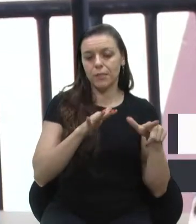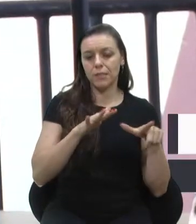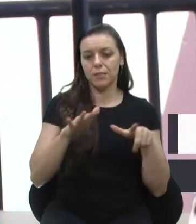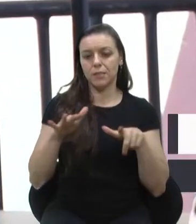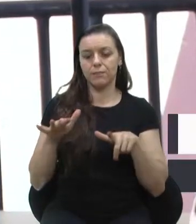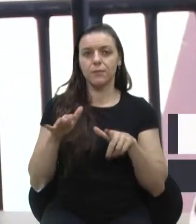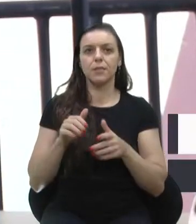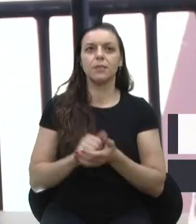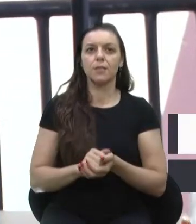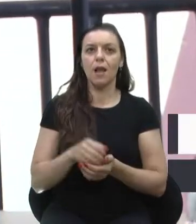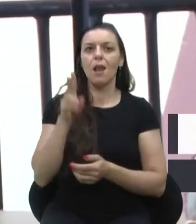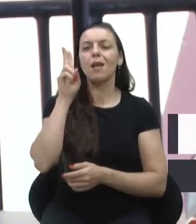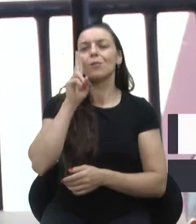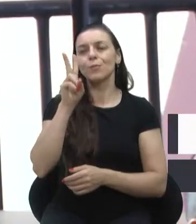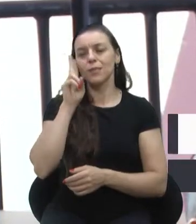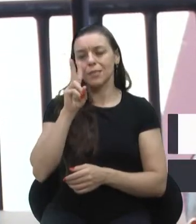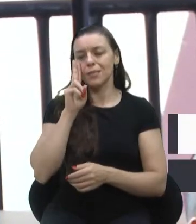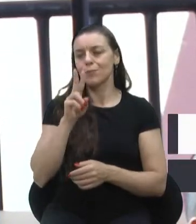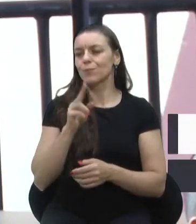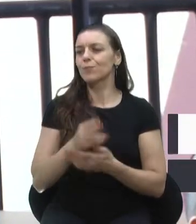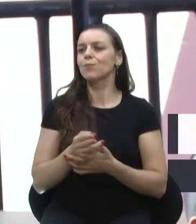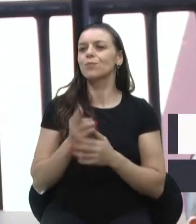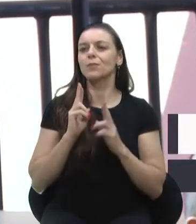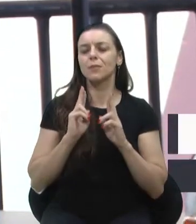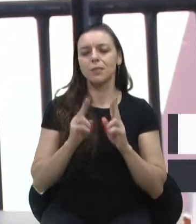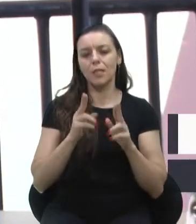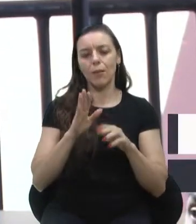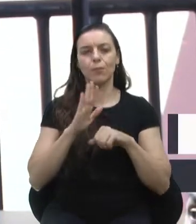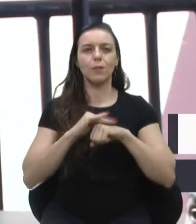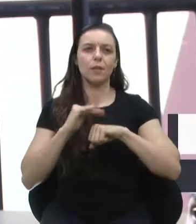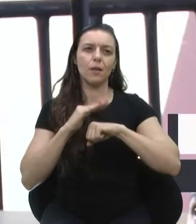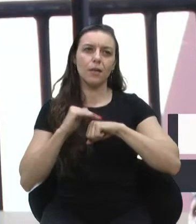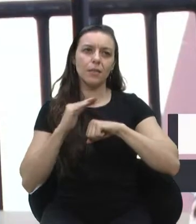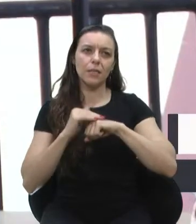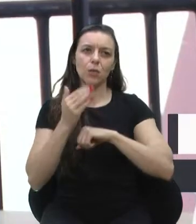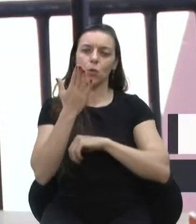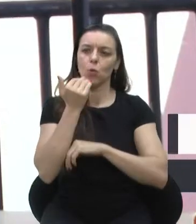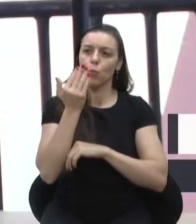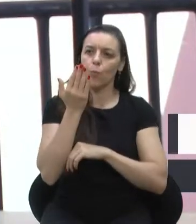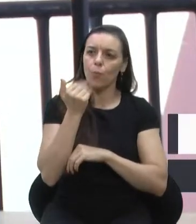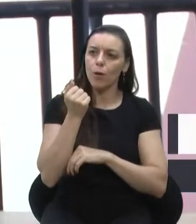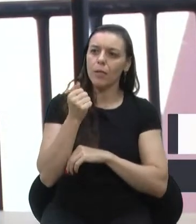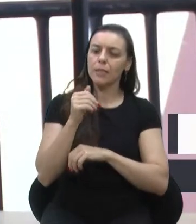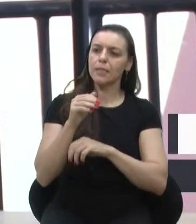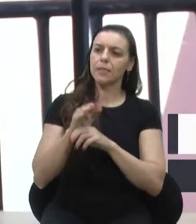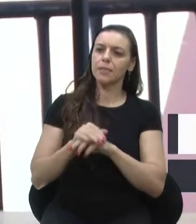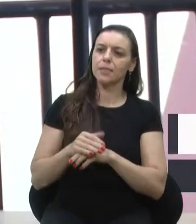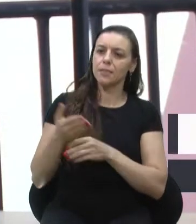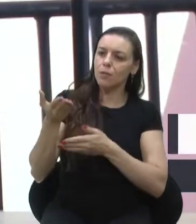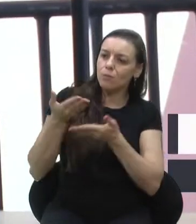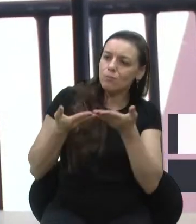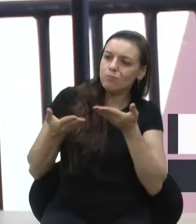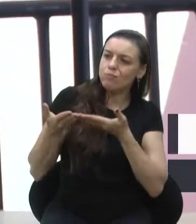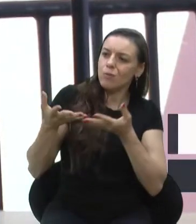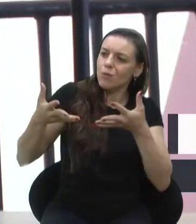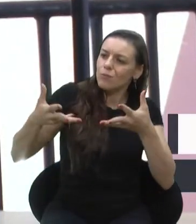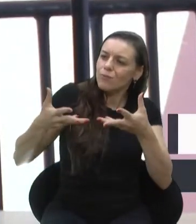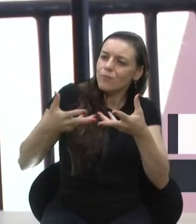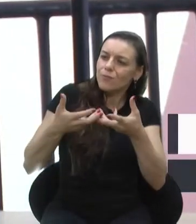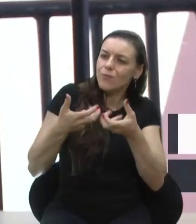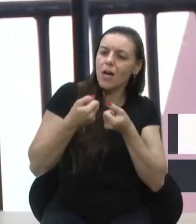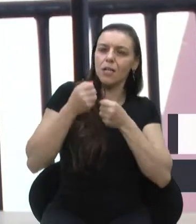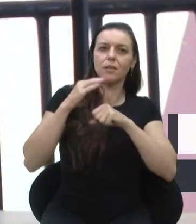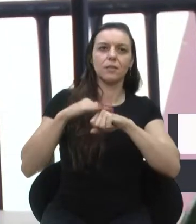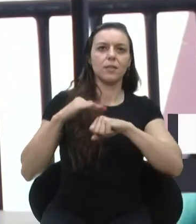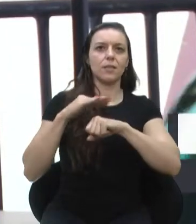Nós lembraremos para sempre e com muito carinho das comidas, dos conselhos, do afeto, do carinho